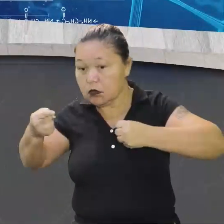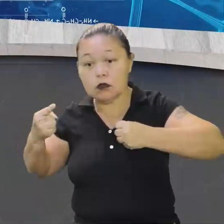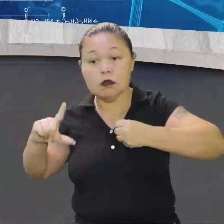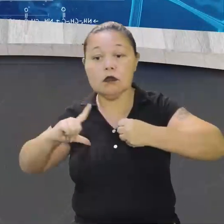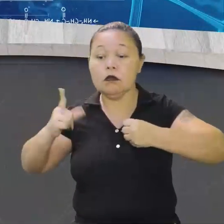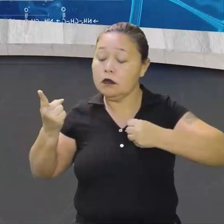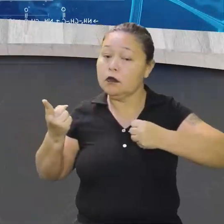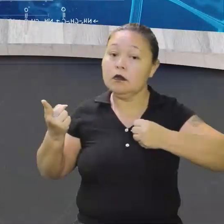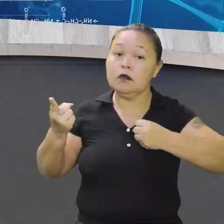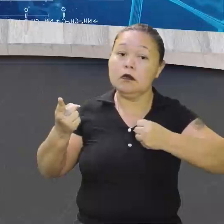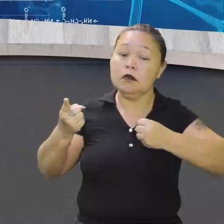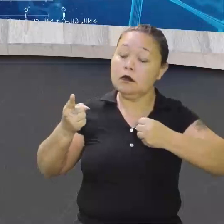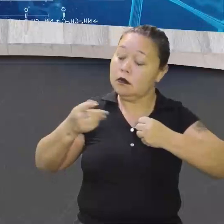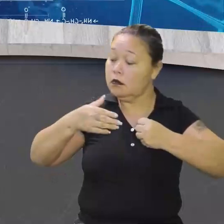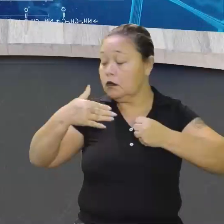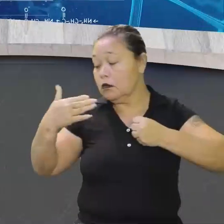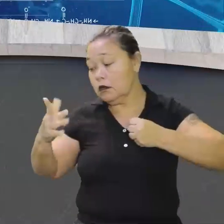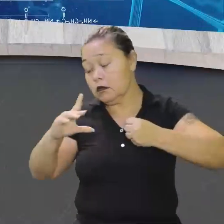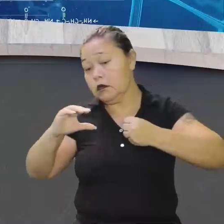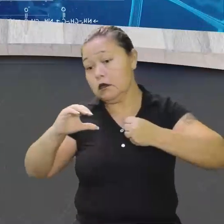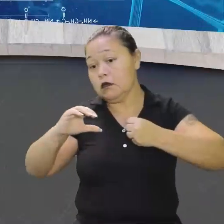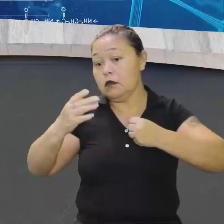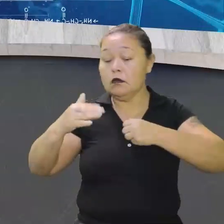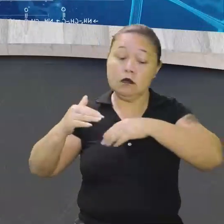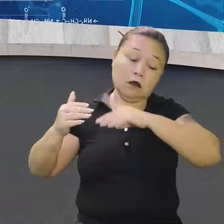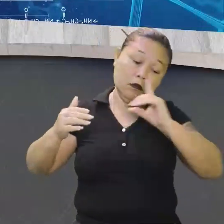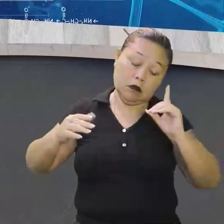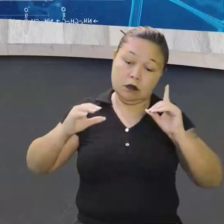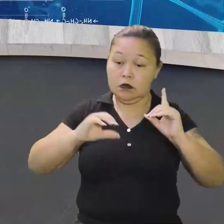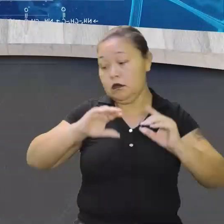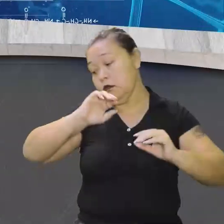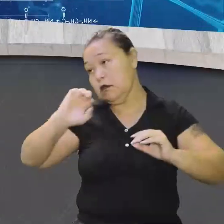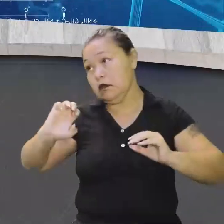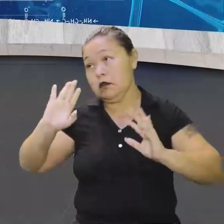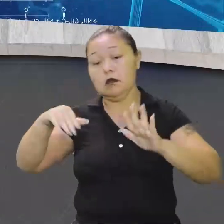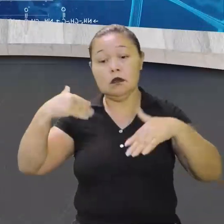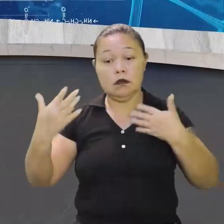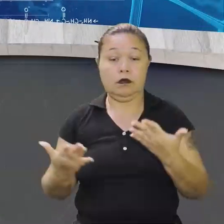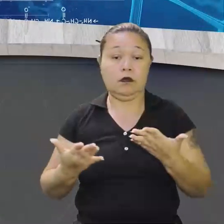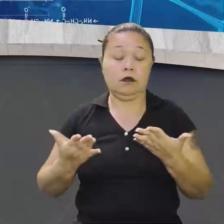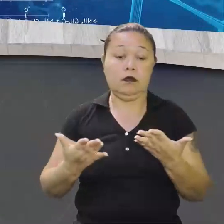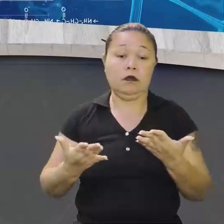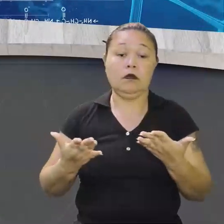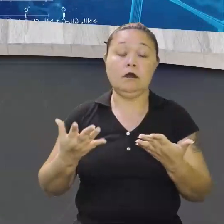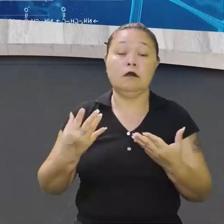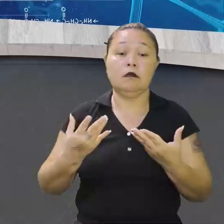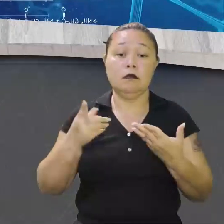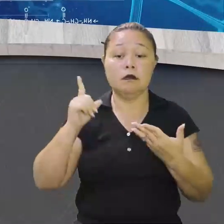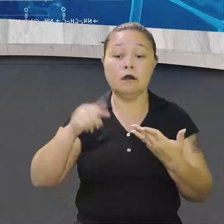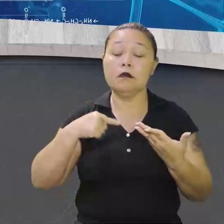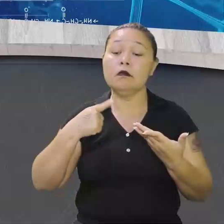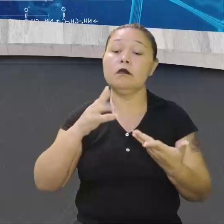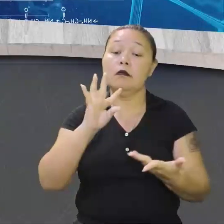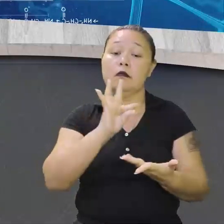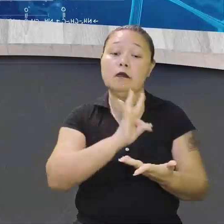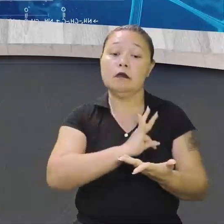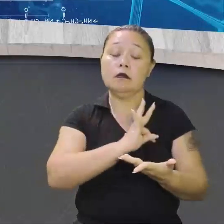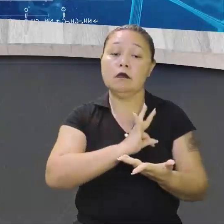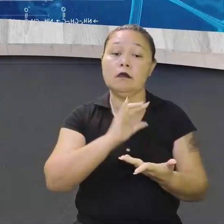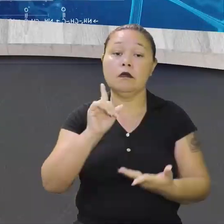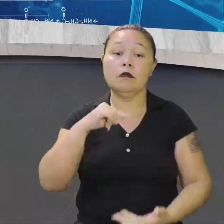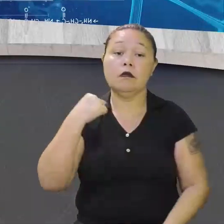deslocou, digamos, para a esquerda, para a direita e assim sucessivamente. É uma maneira técnica da